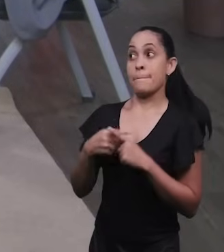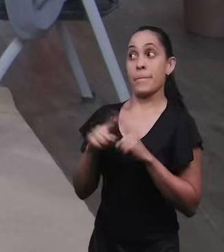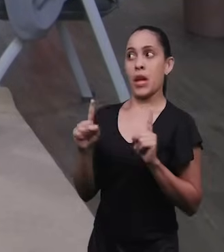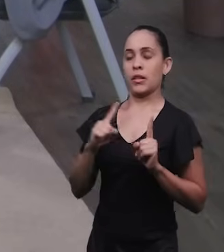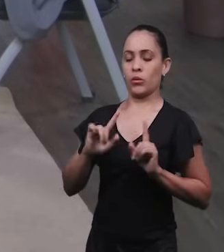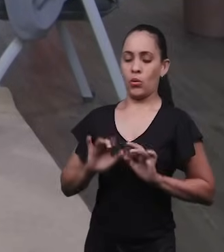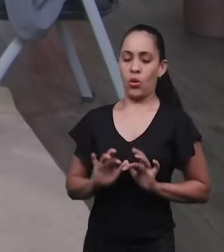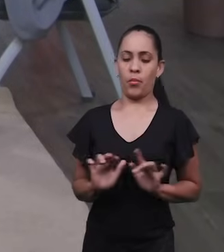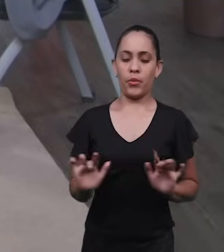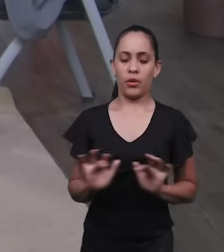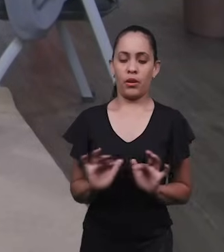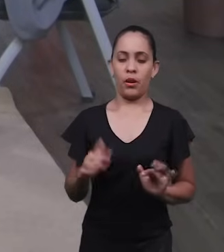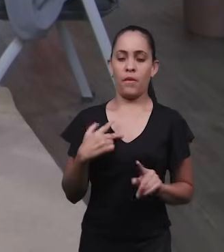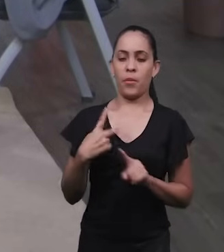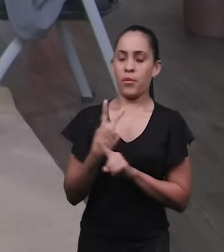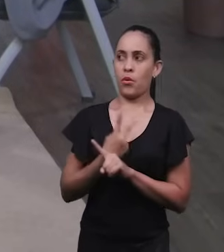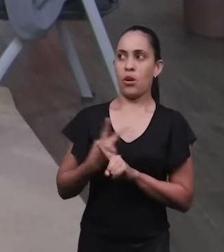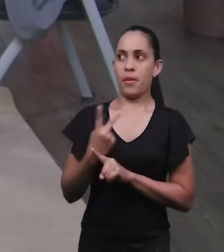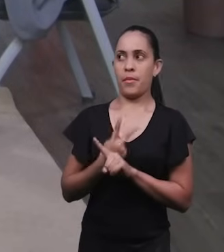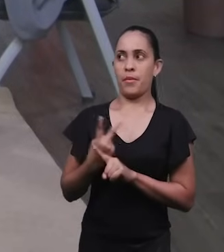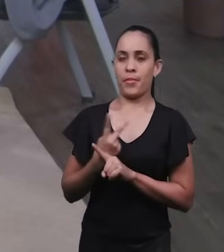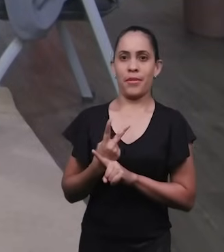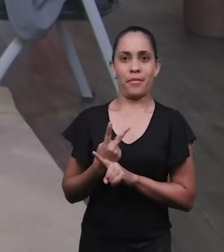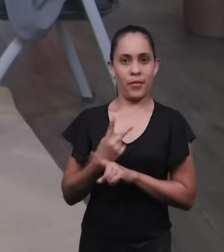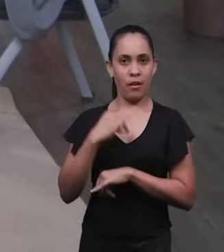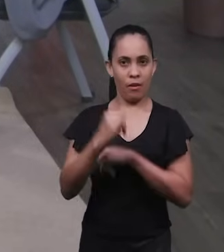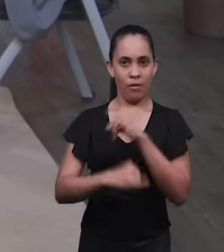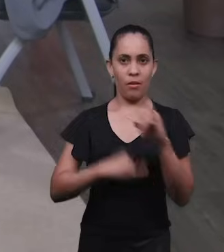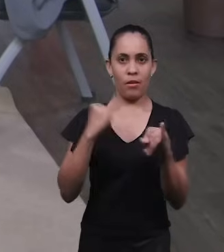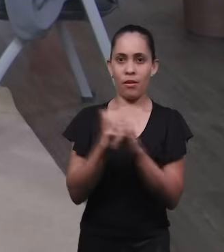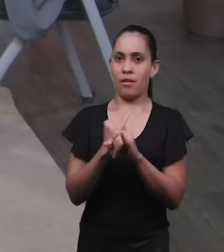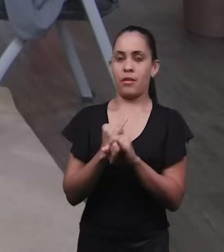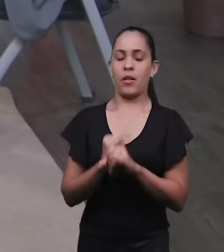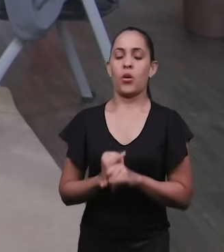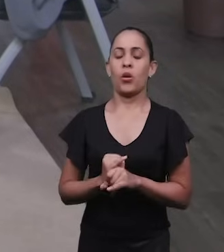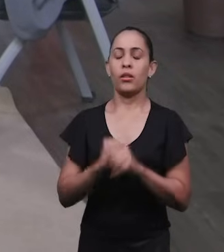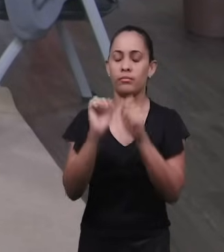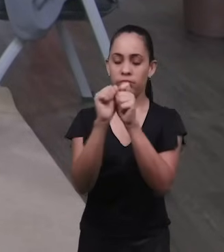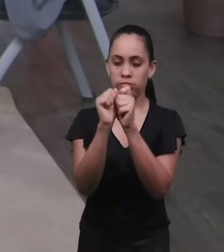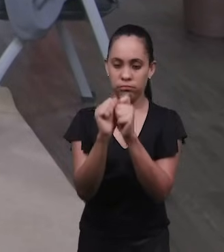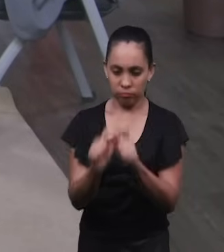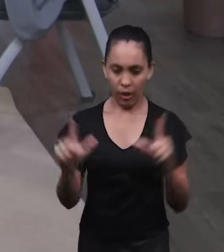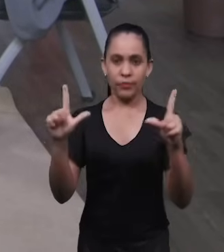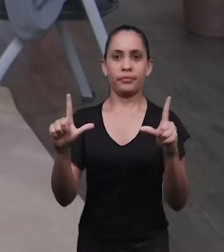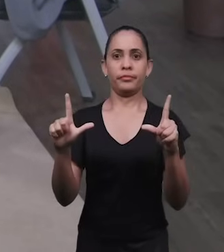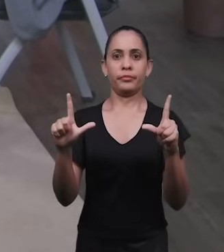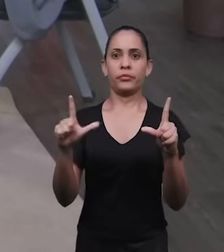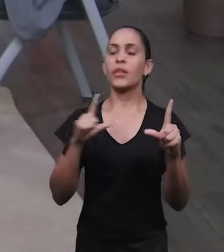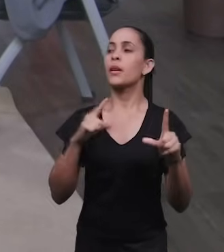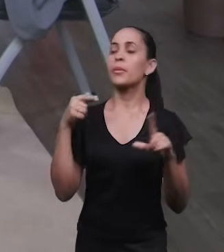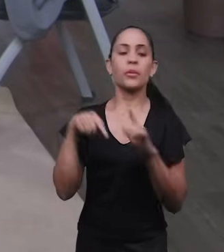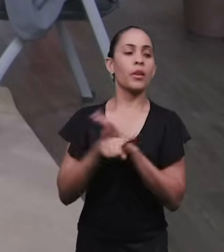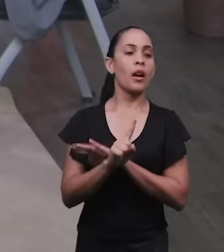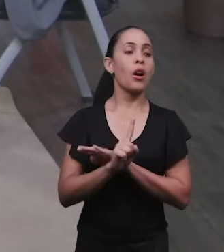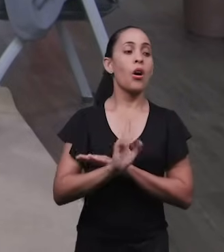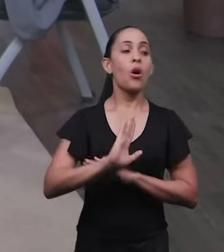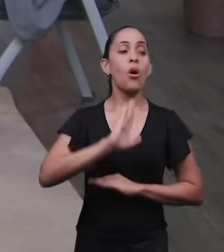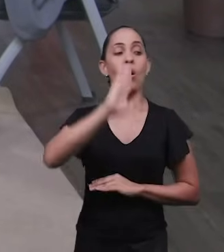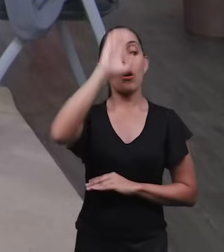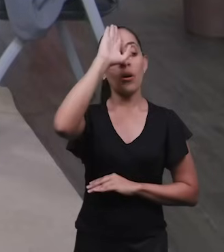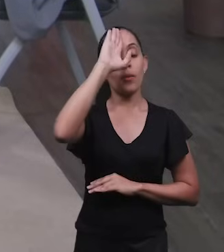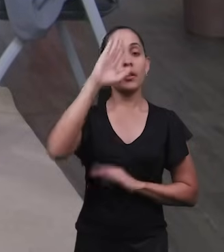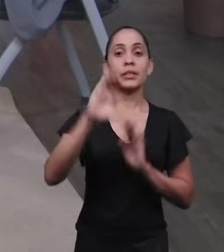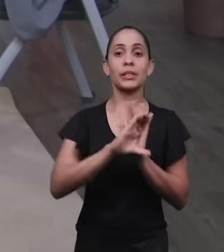mas eu estou com um computador aqui, eu vou achar uma Bíblia online aqui agora, peraí. Aí ele abriu. Quando ele abre em